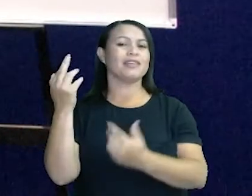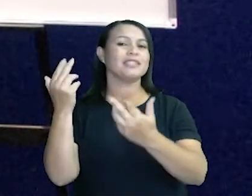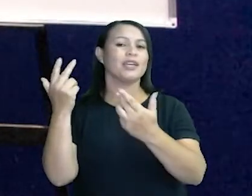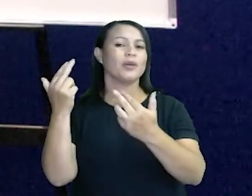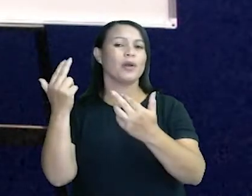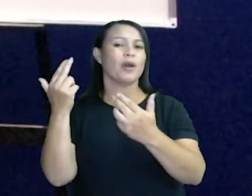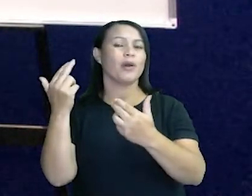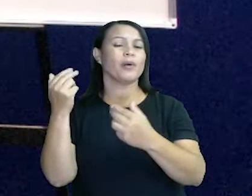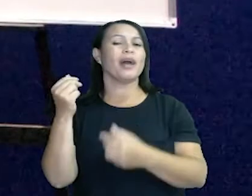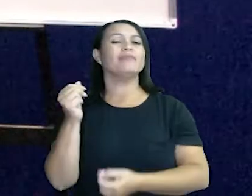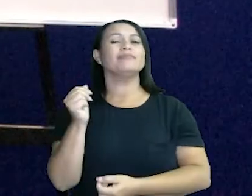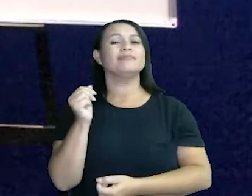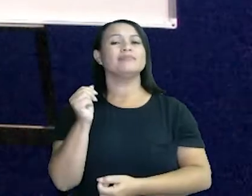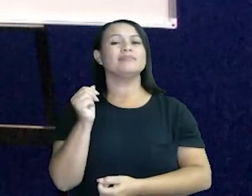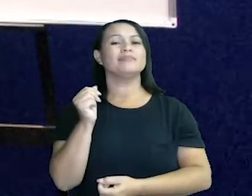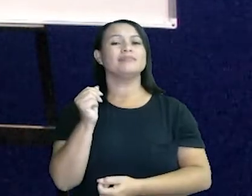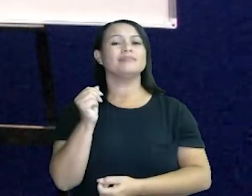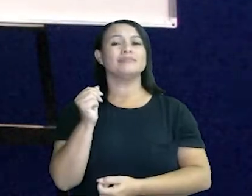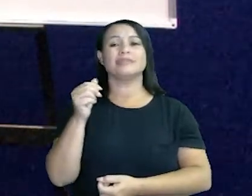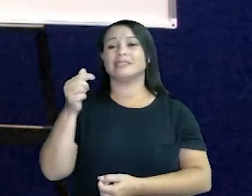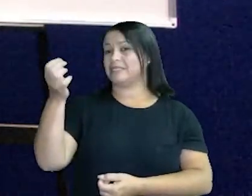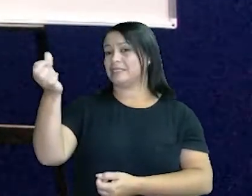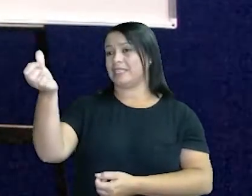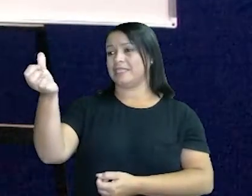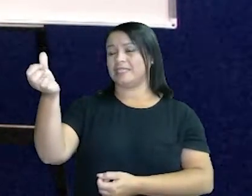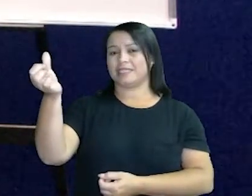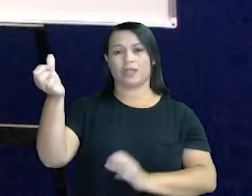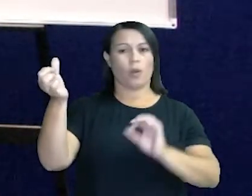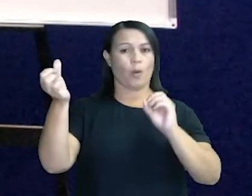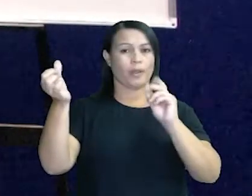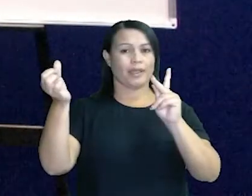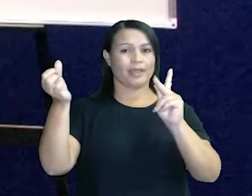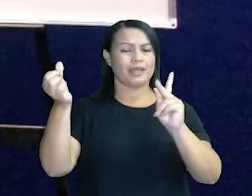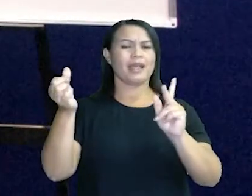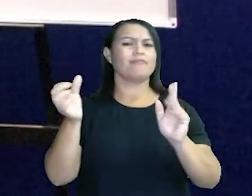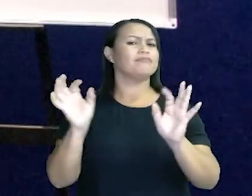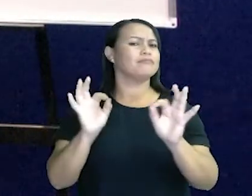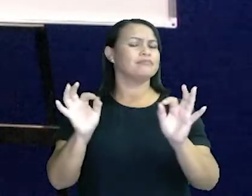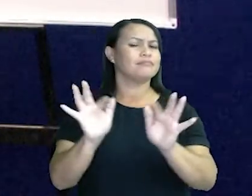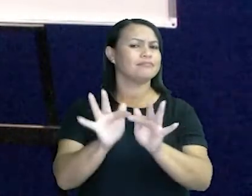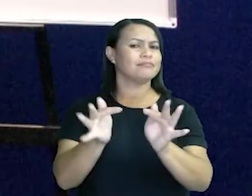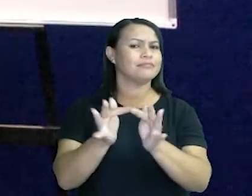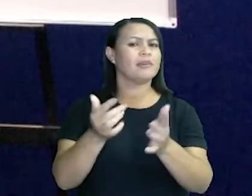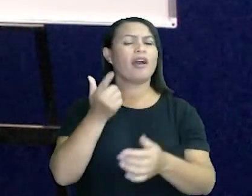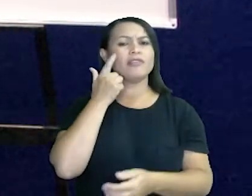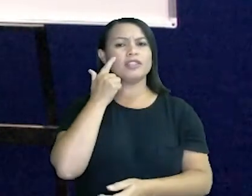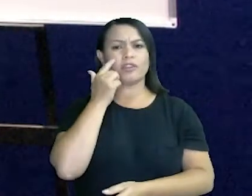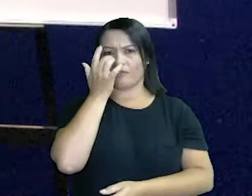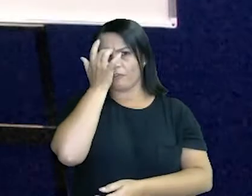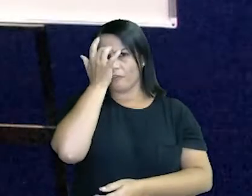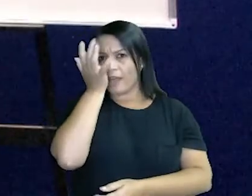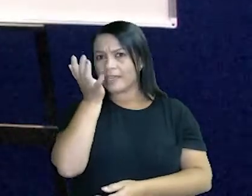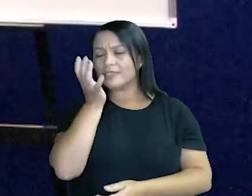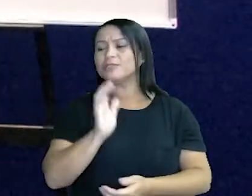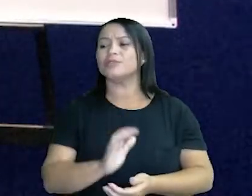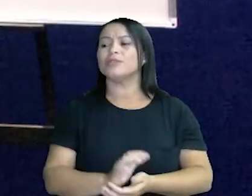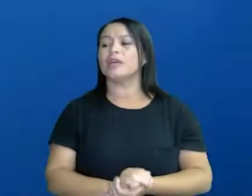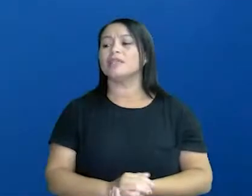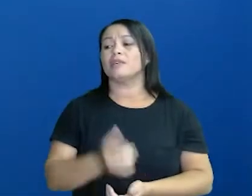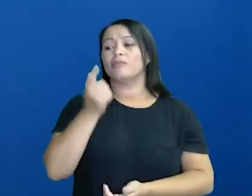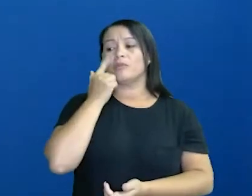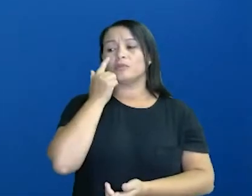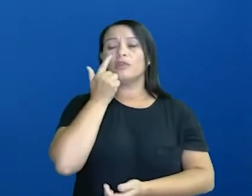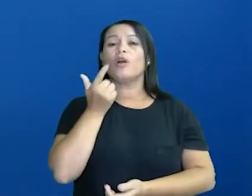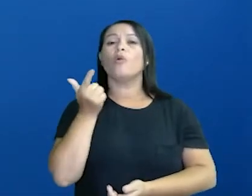ser igual a 6 Ok nada mais que isso então que fácil né gente